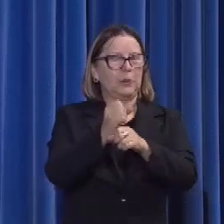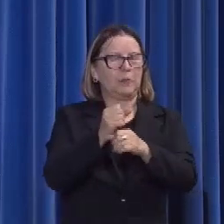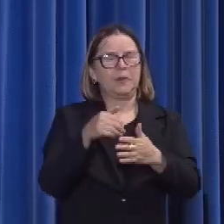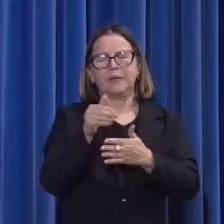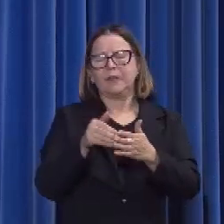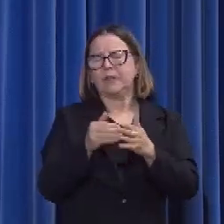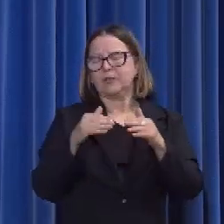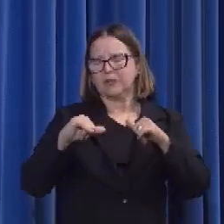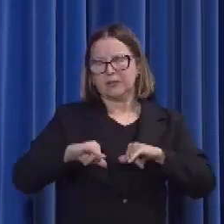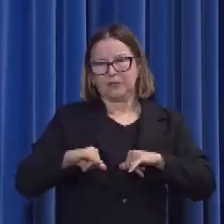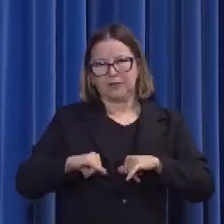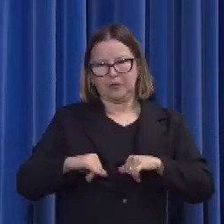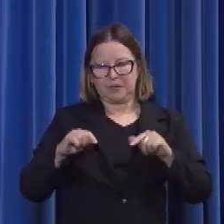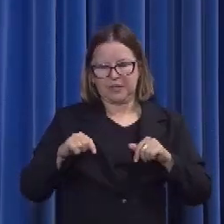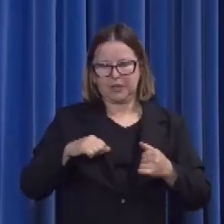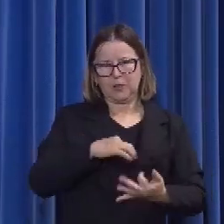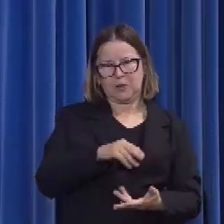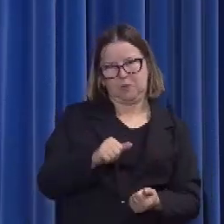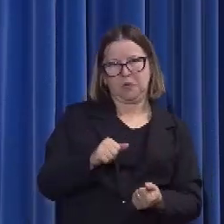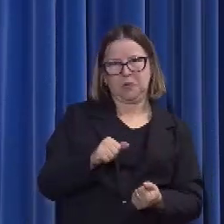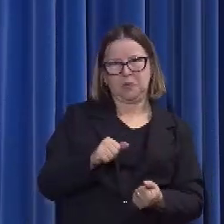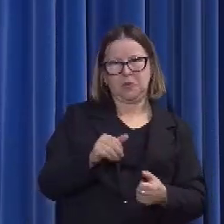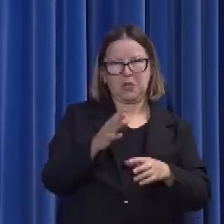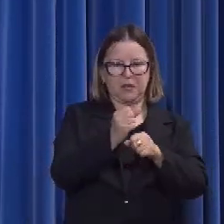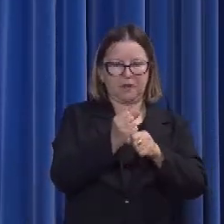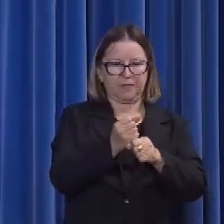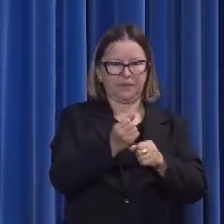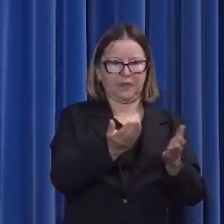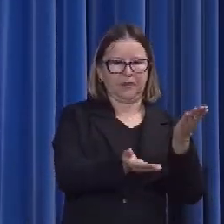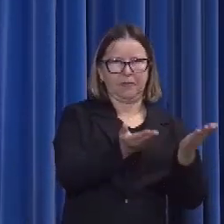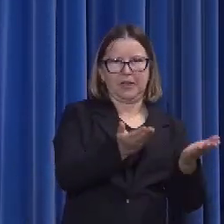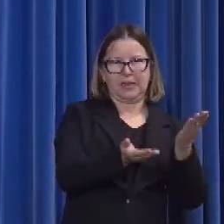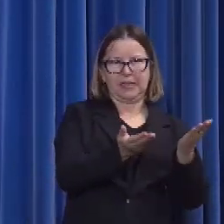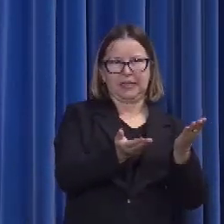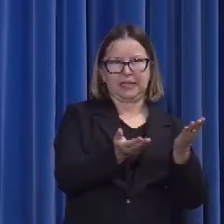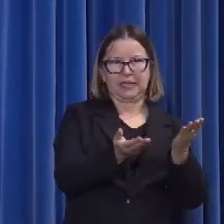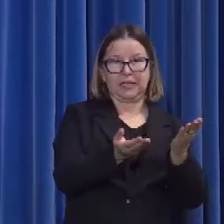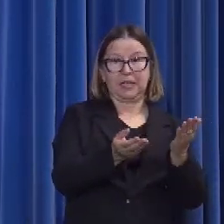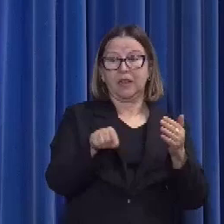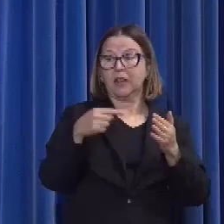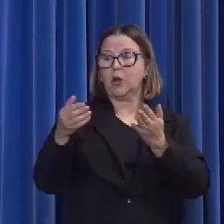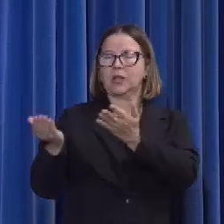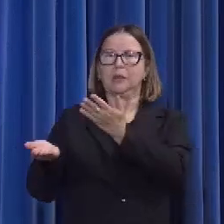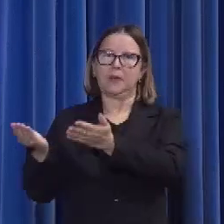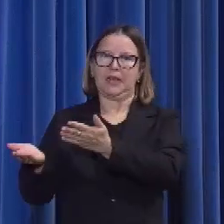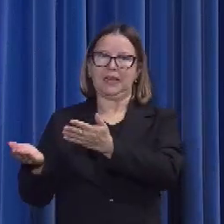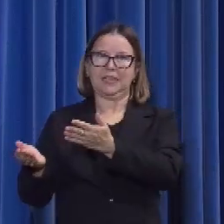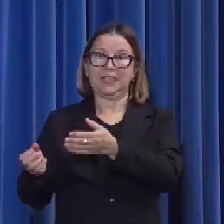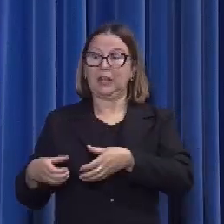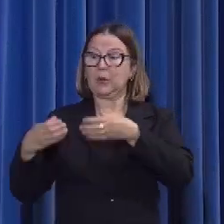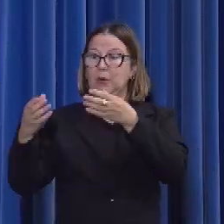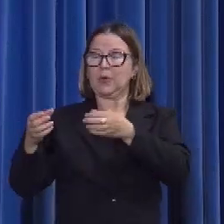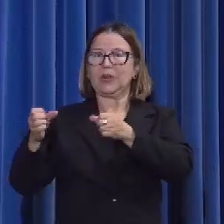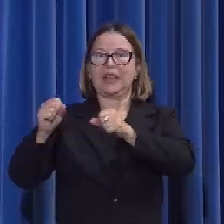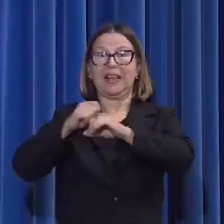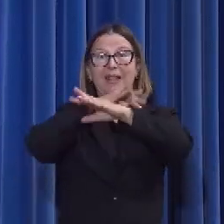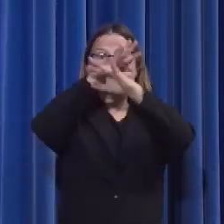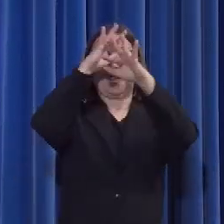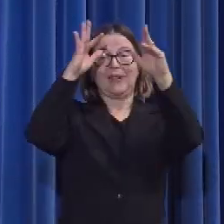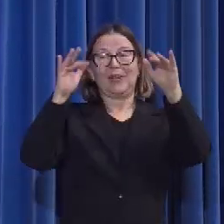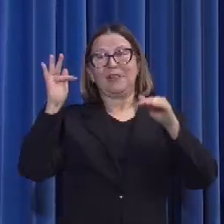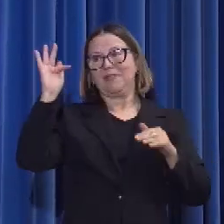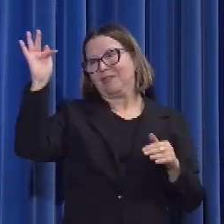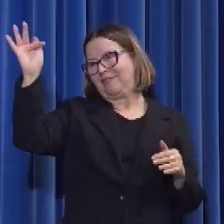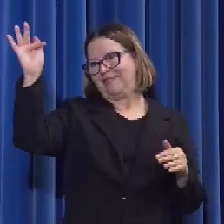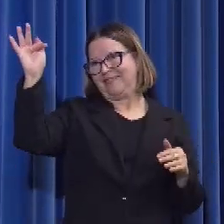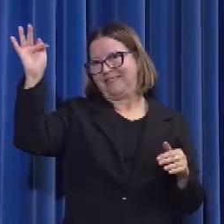numa balança, e na outra balança você colocar as glórias que está por vir, ele fala,